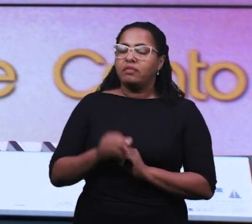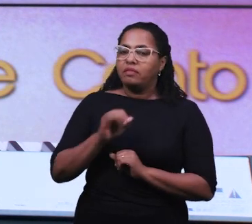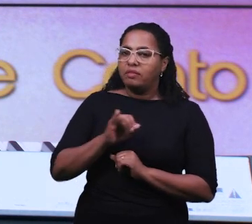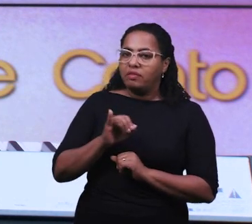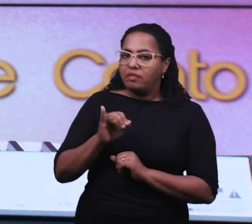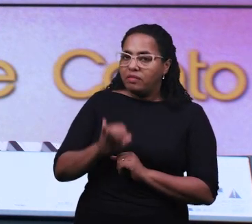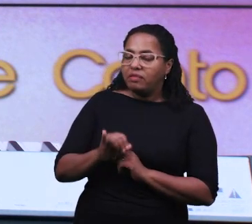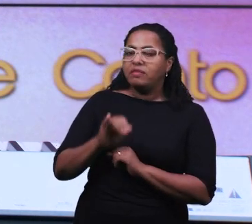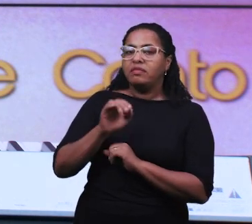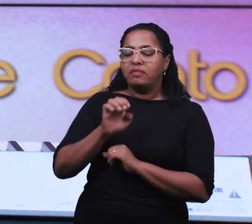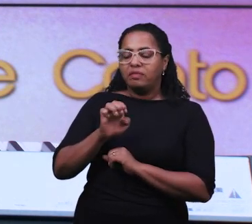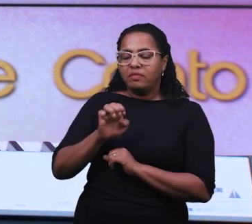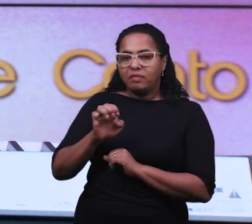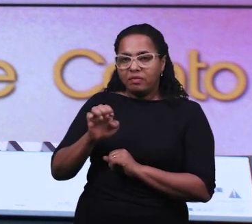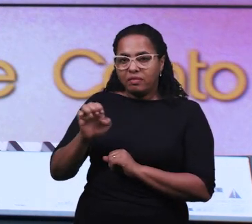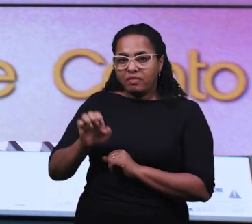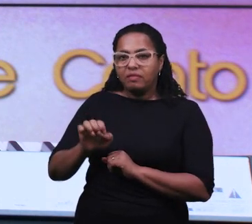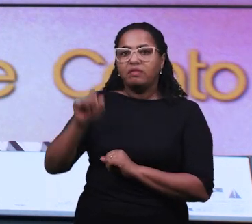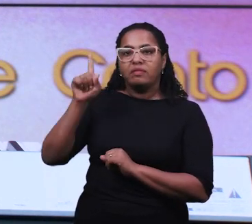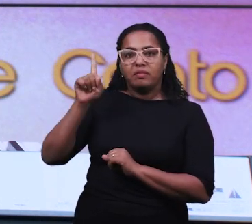Inspiramos.